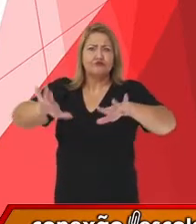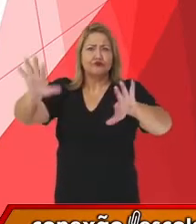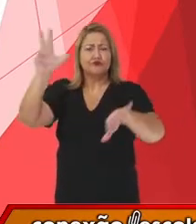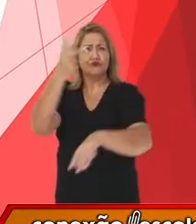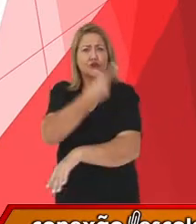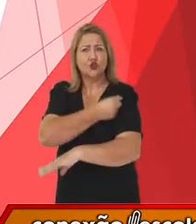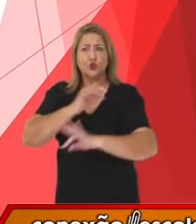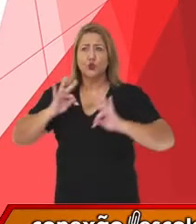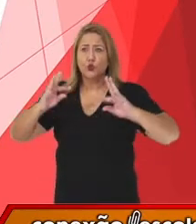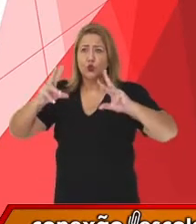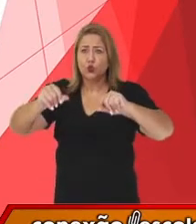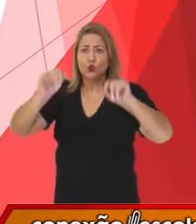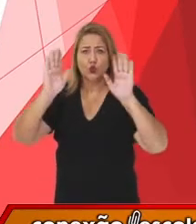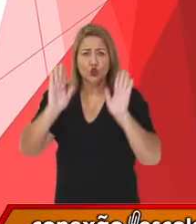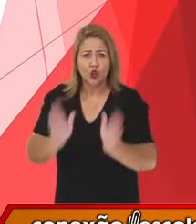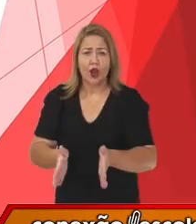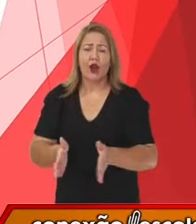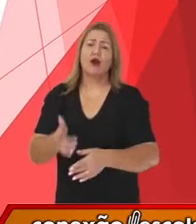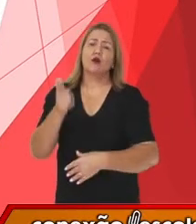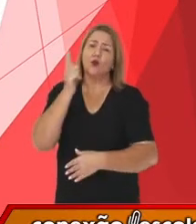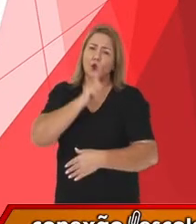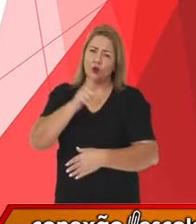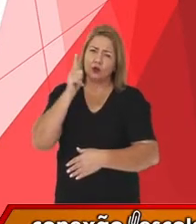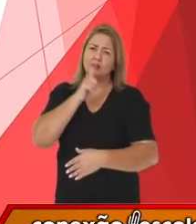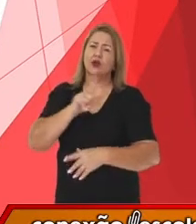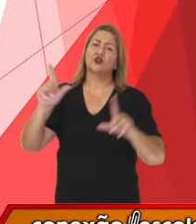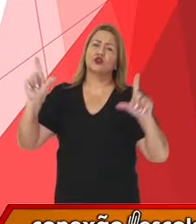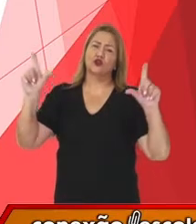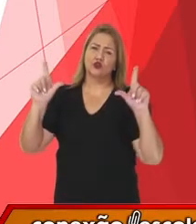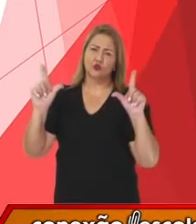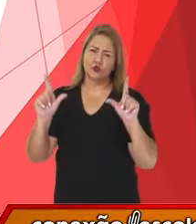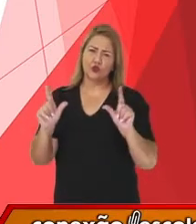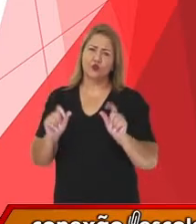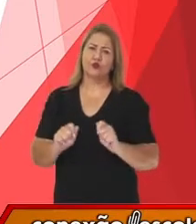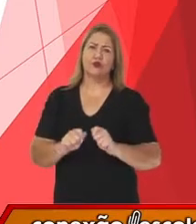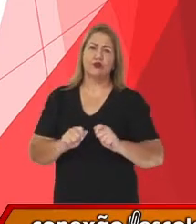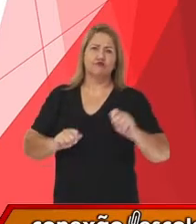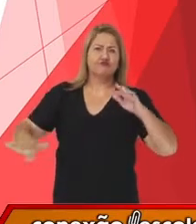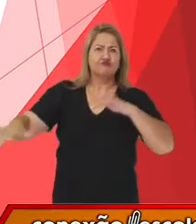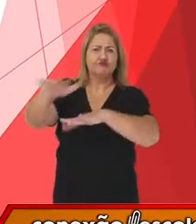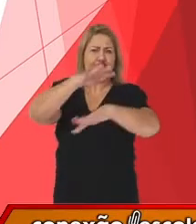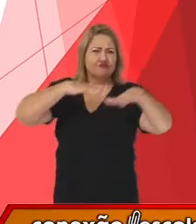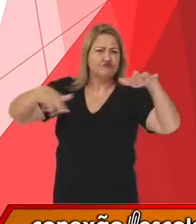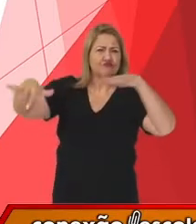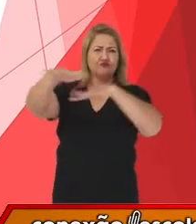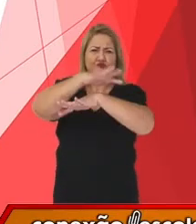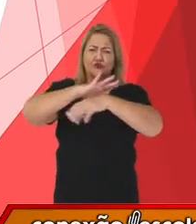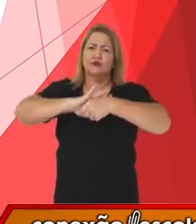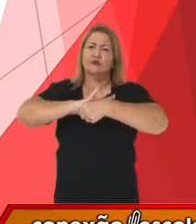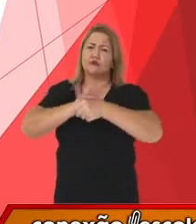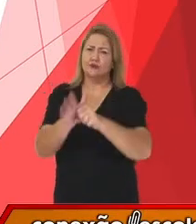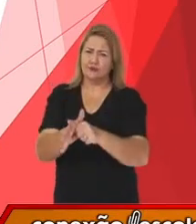população, porque assim vai reduzir a circulação desse vírus.